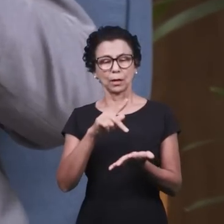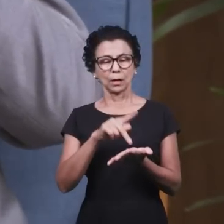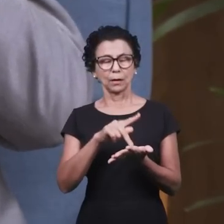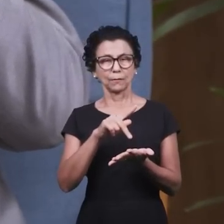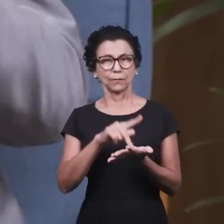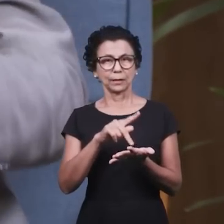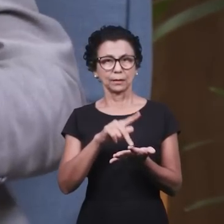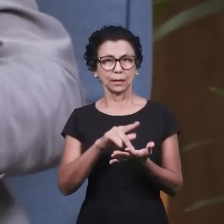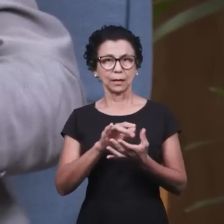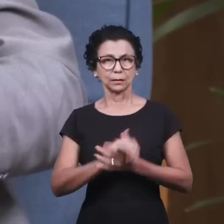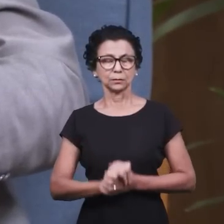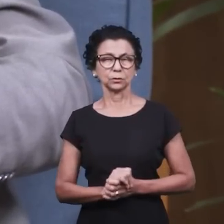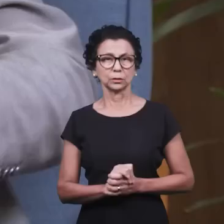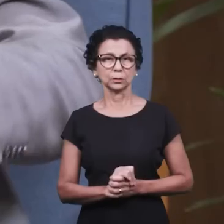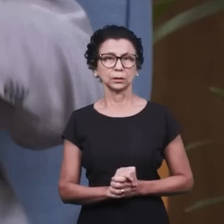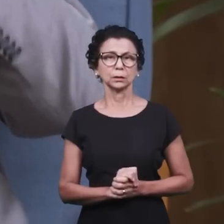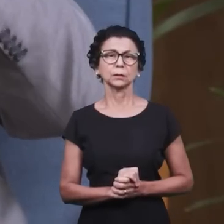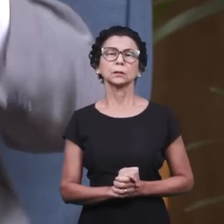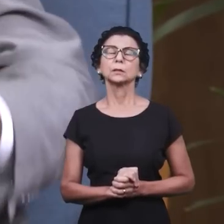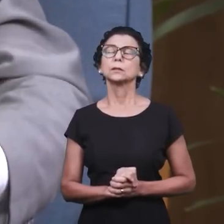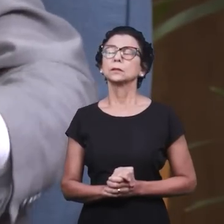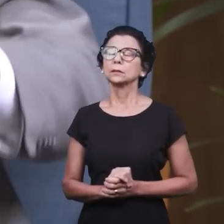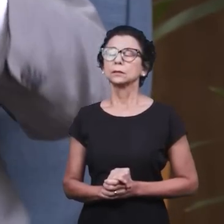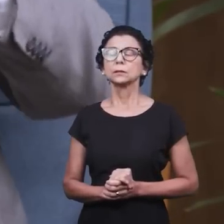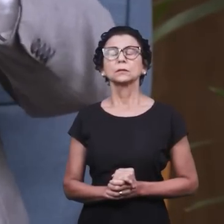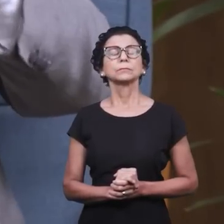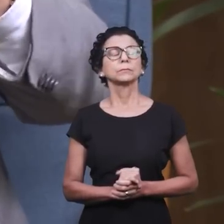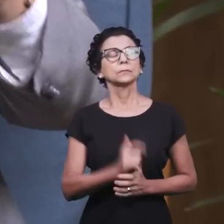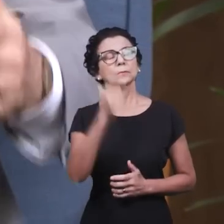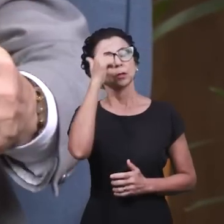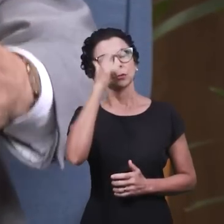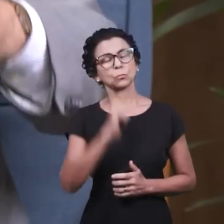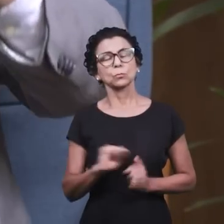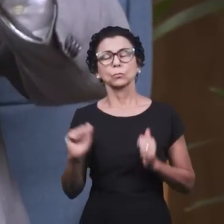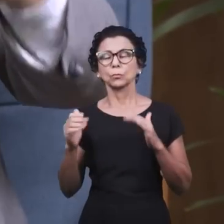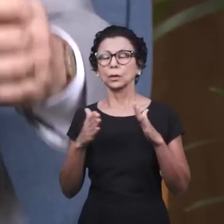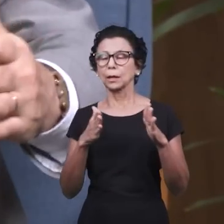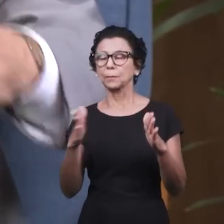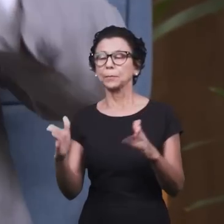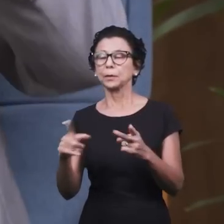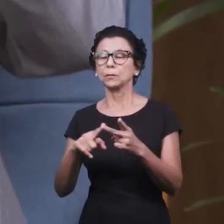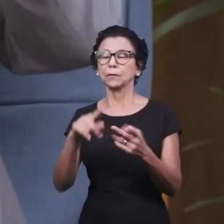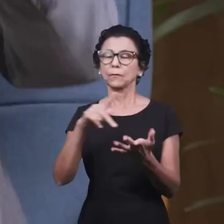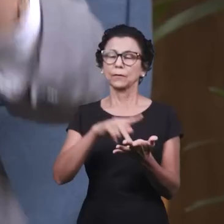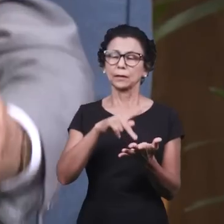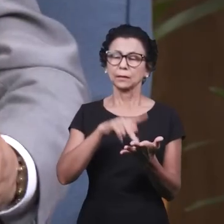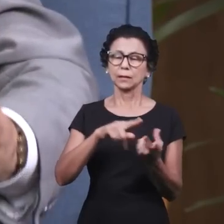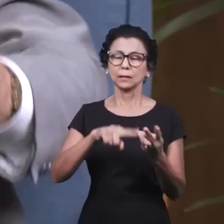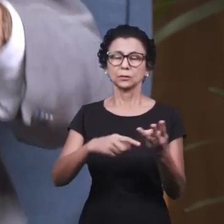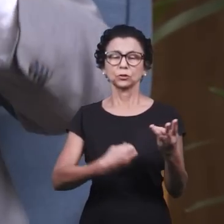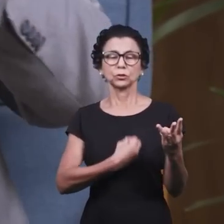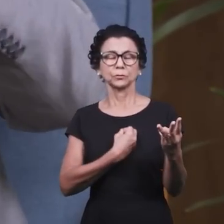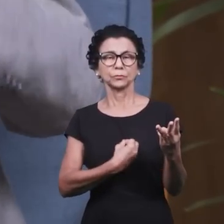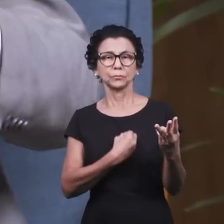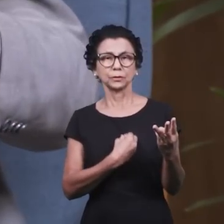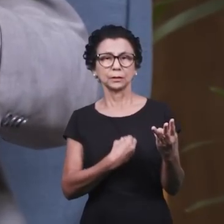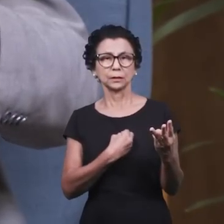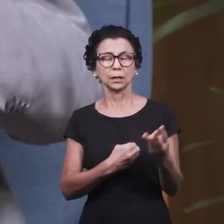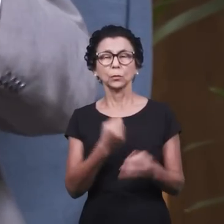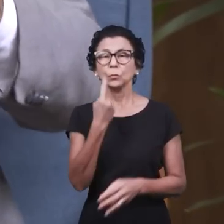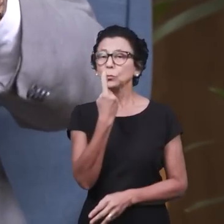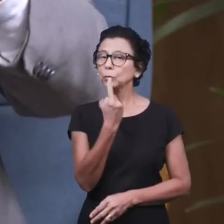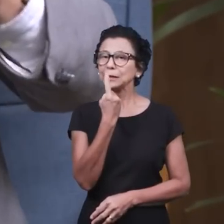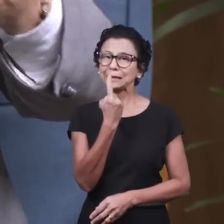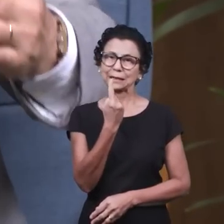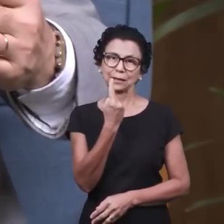a palavra é a verdade. Né? Eu sou o caminho e a verdade e a vida. Conhecereis a verdade, não é uma verdade,